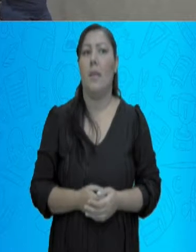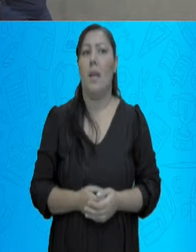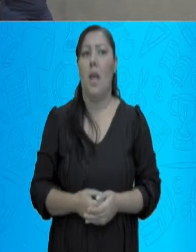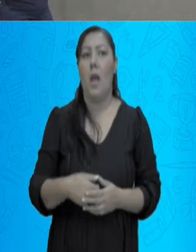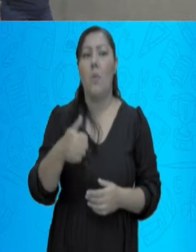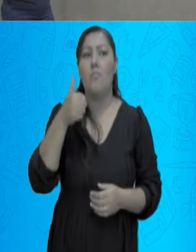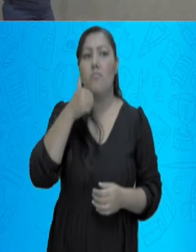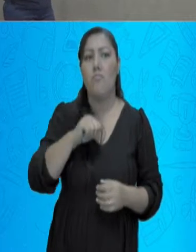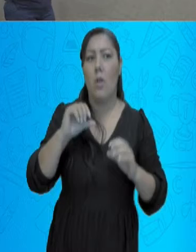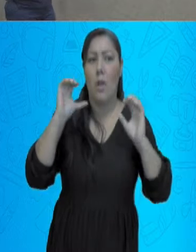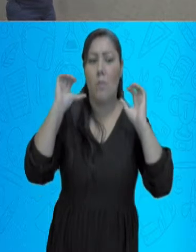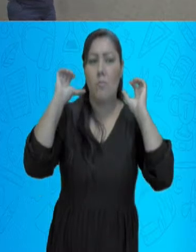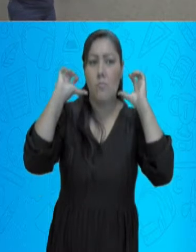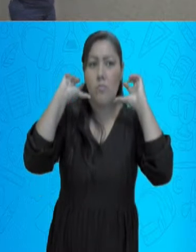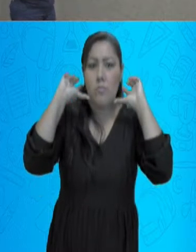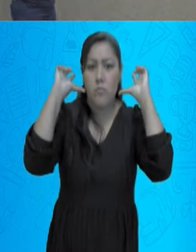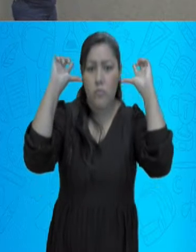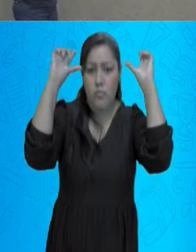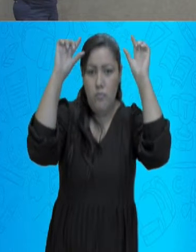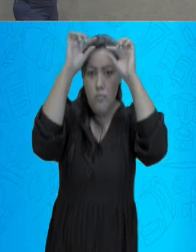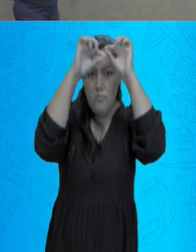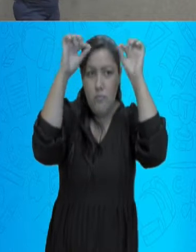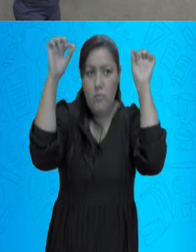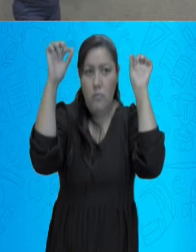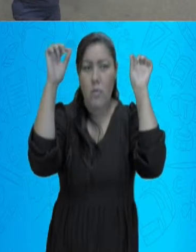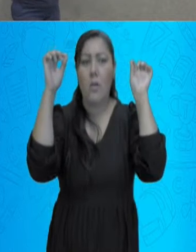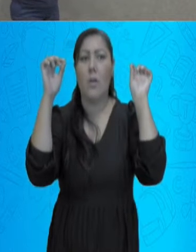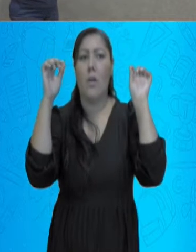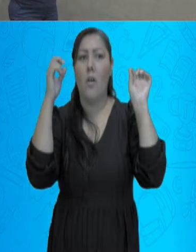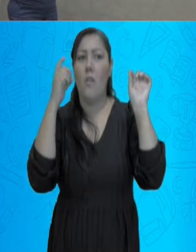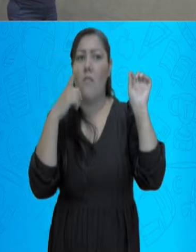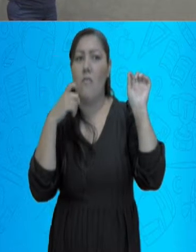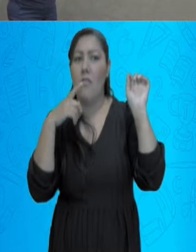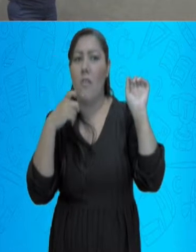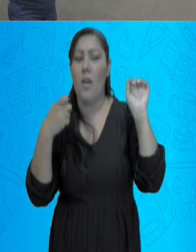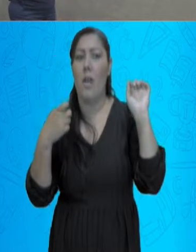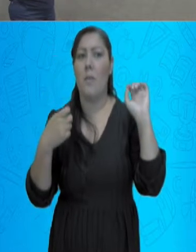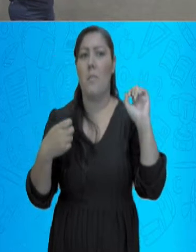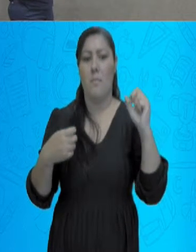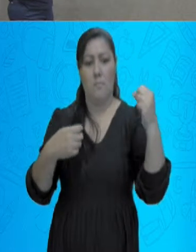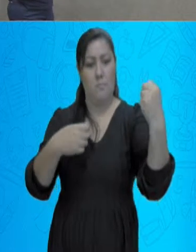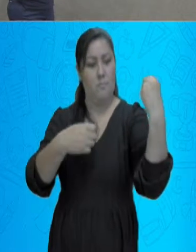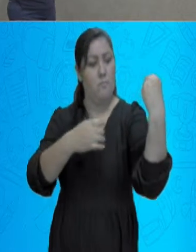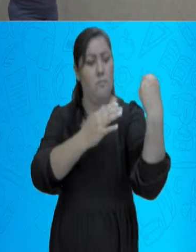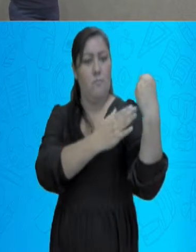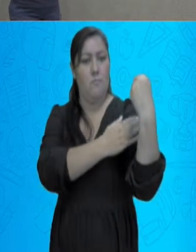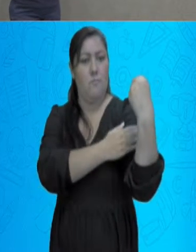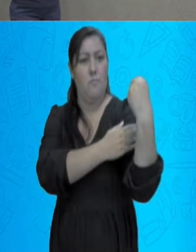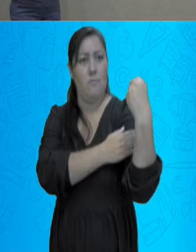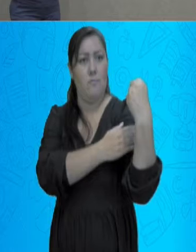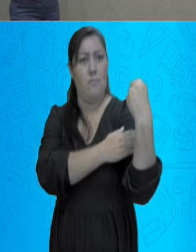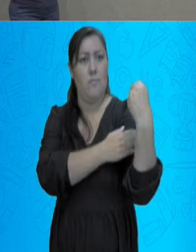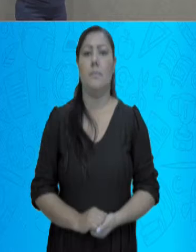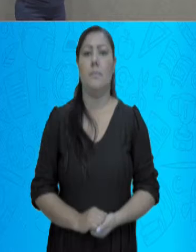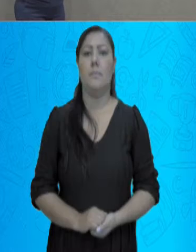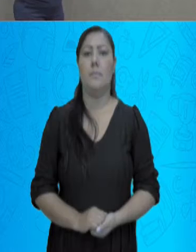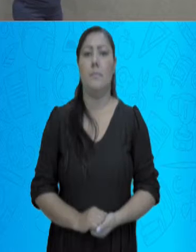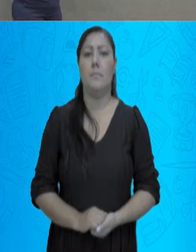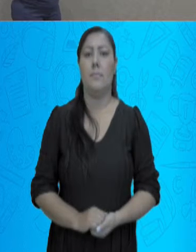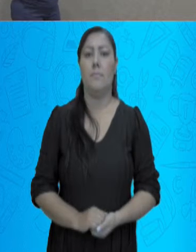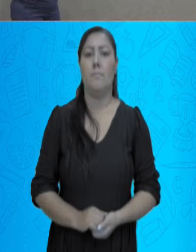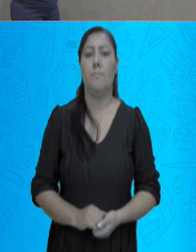né? When can do it. Isso expressa o quê? Talvez um feminismo? Não, mas não é, tá?